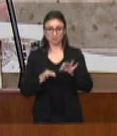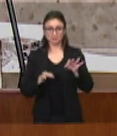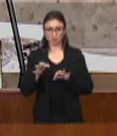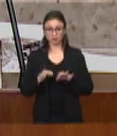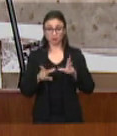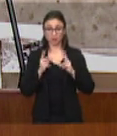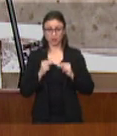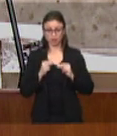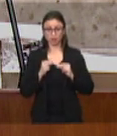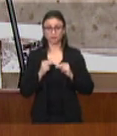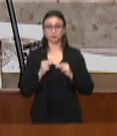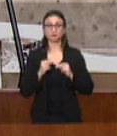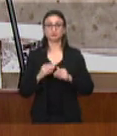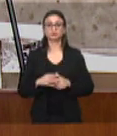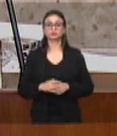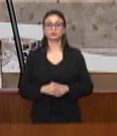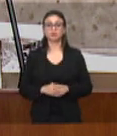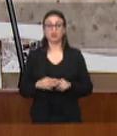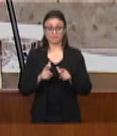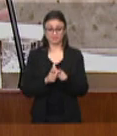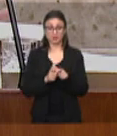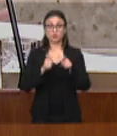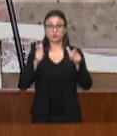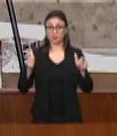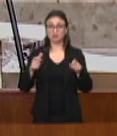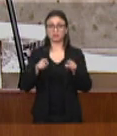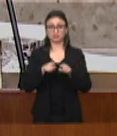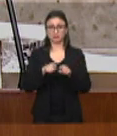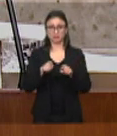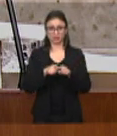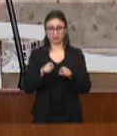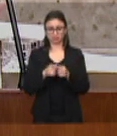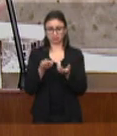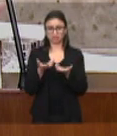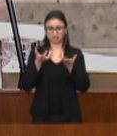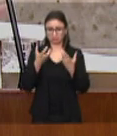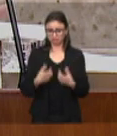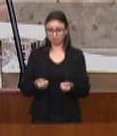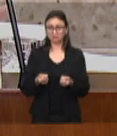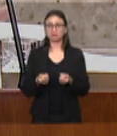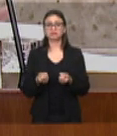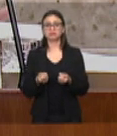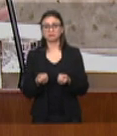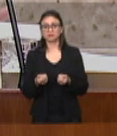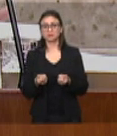mérito. E, por maioria, conheceu da arguição de